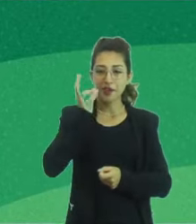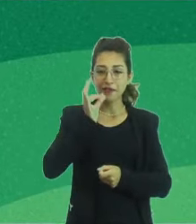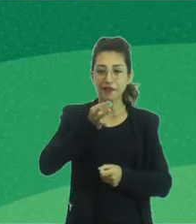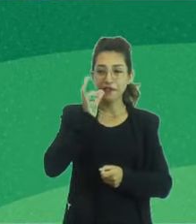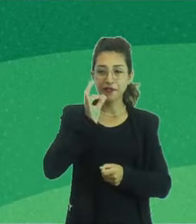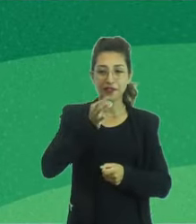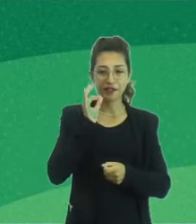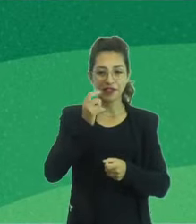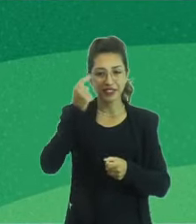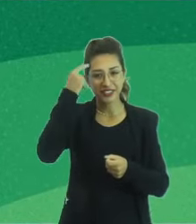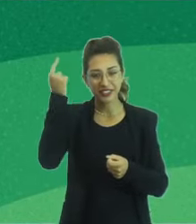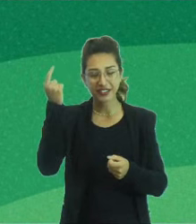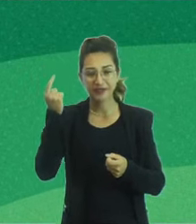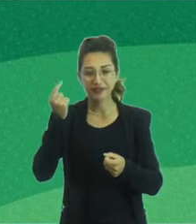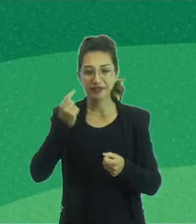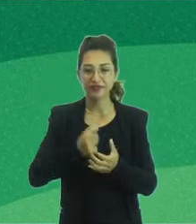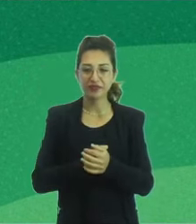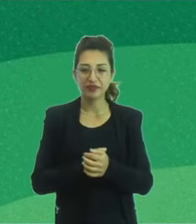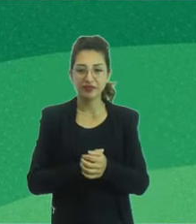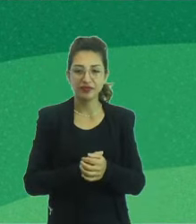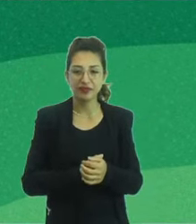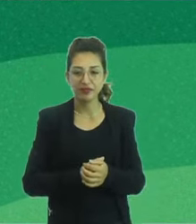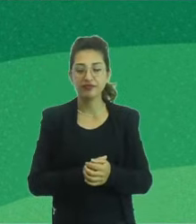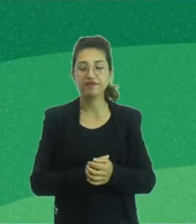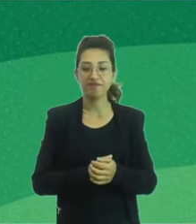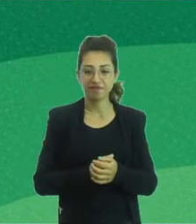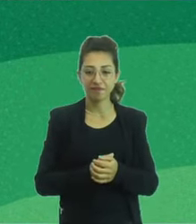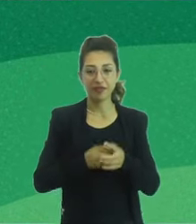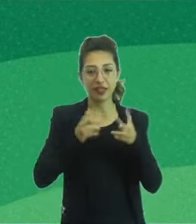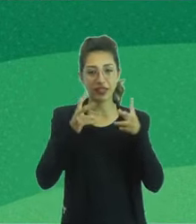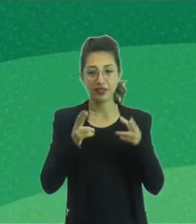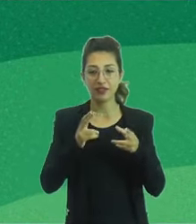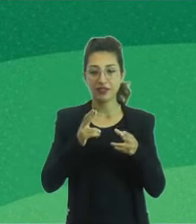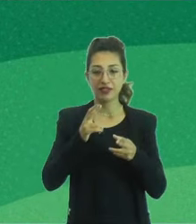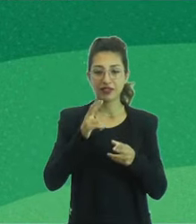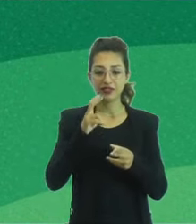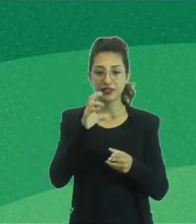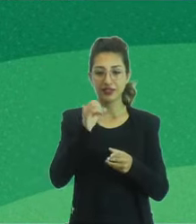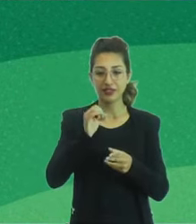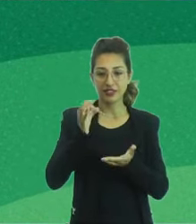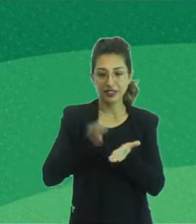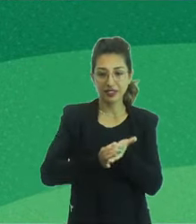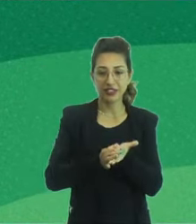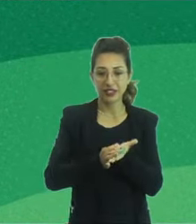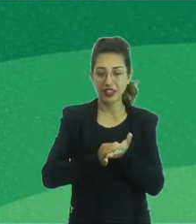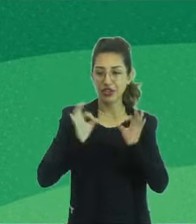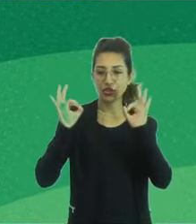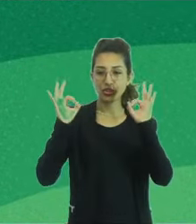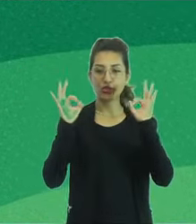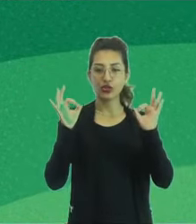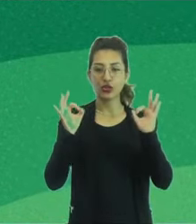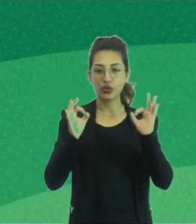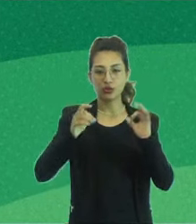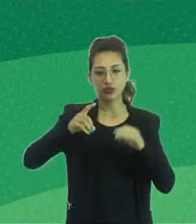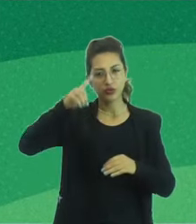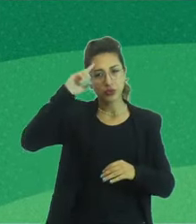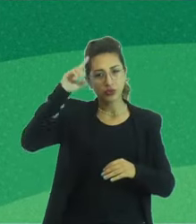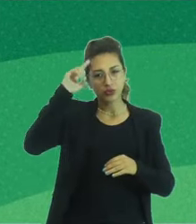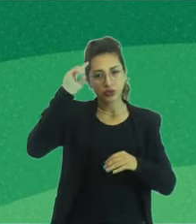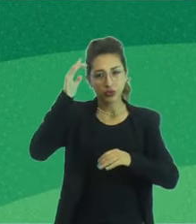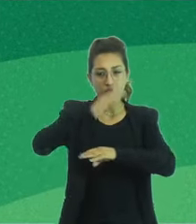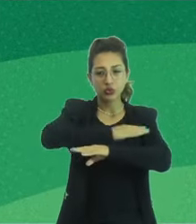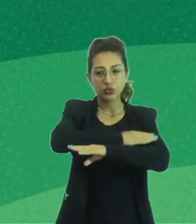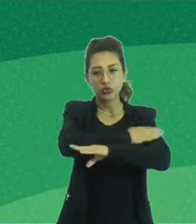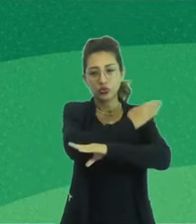de Cantina sem aquele que é sabe daquele jeito 50 centavos top e fica o dia inteiro debatendo e falando